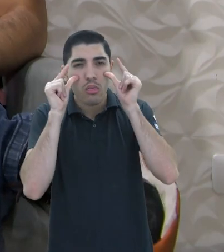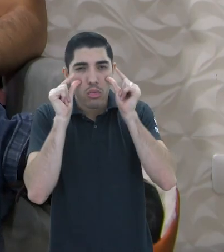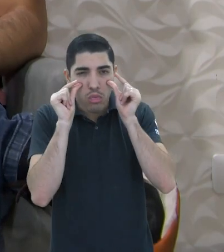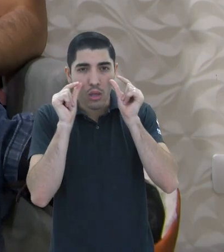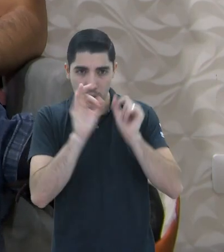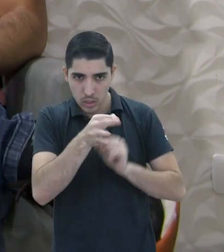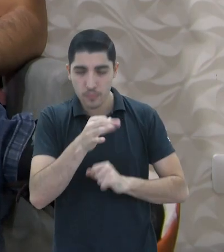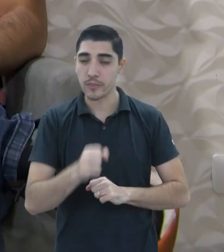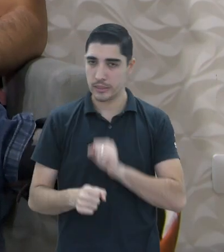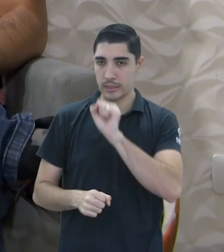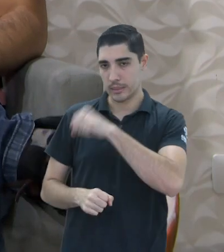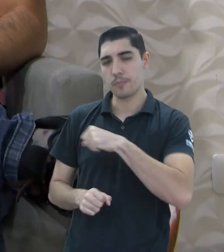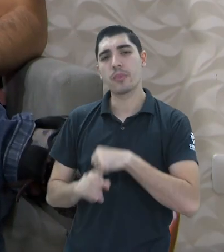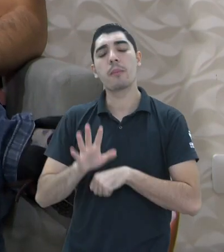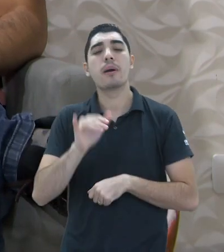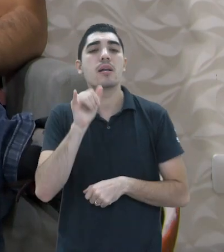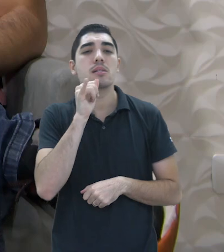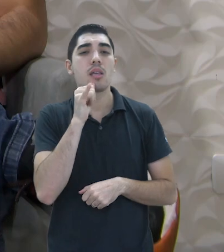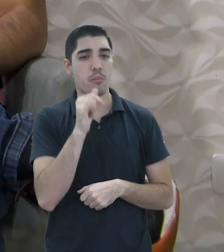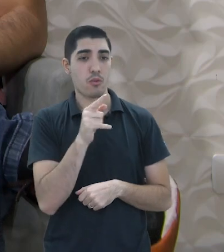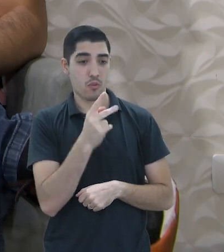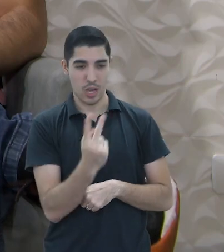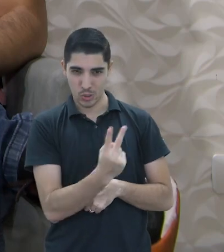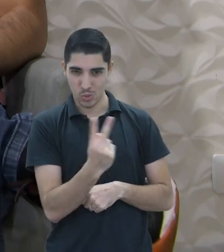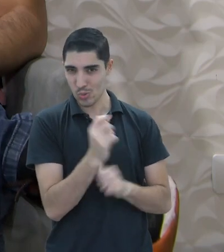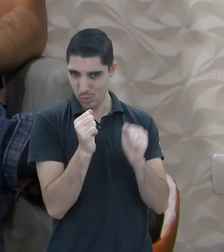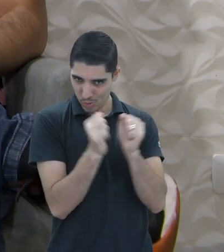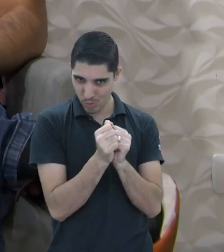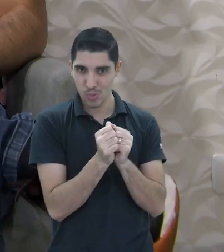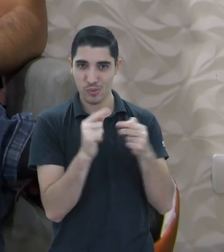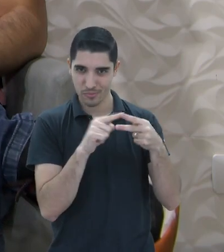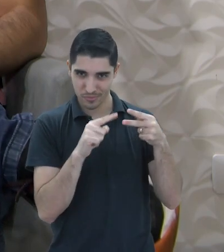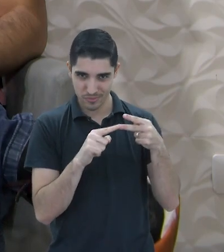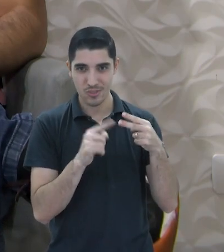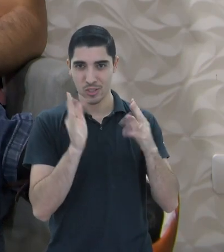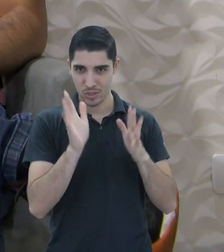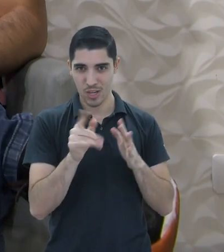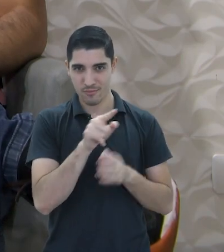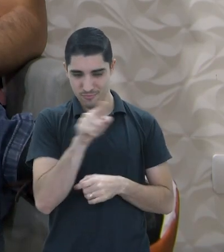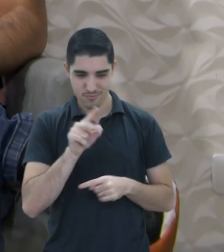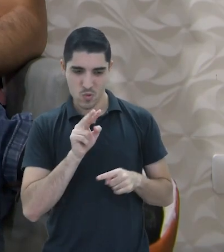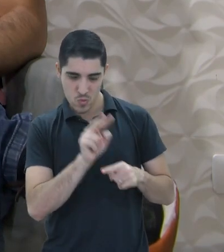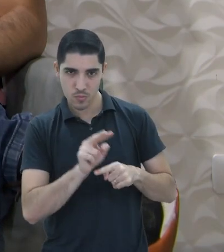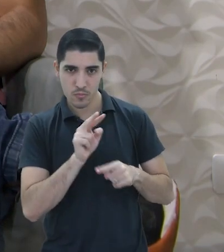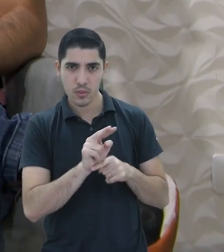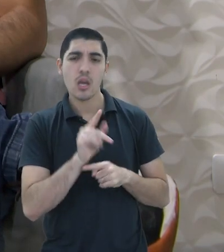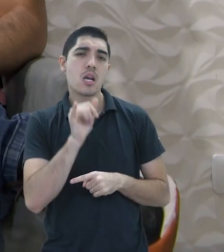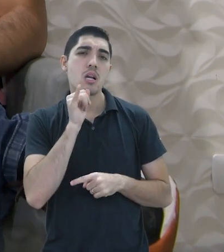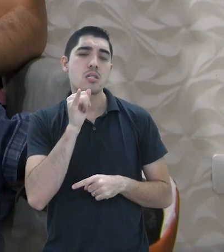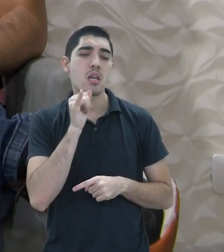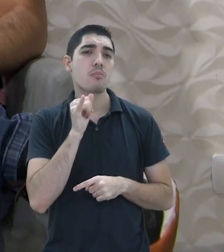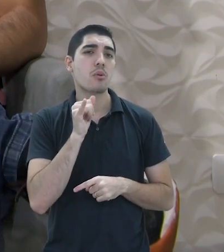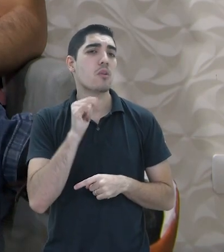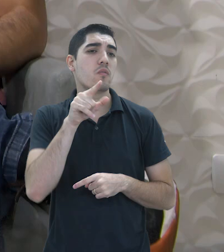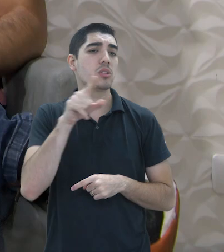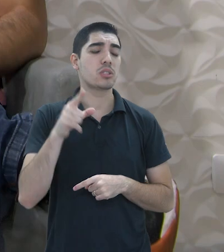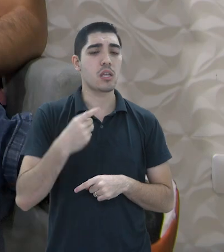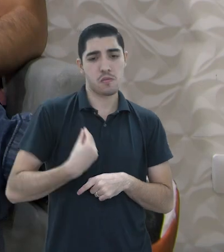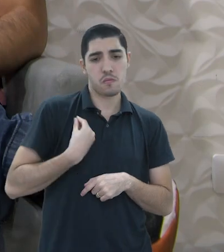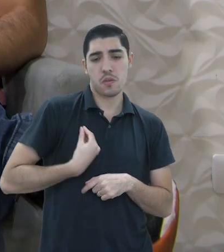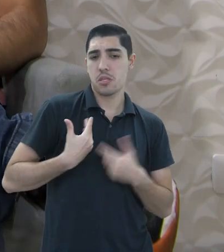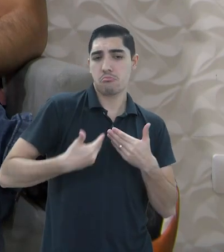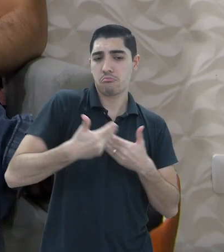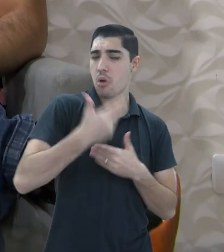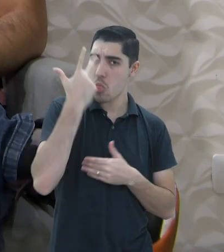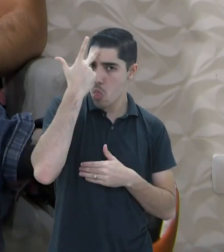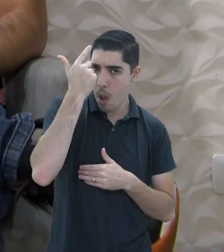já que elas estão juntas, né? Vocês não tiraram uma da outra nesse ato da adoção, elas vivem com vocês. Isso no dia a dia impede alguma coisa